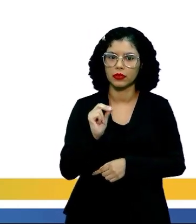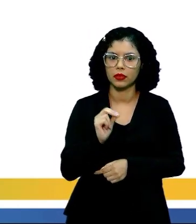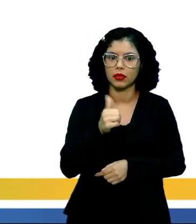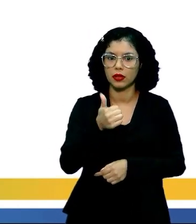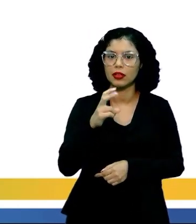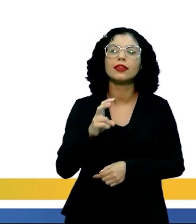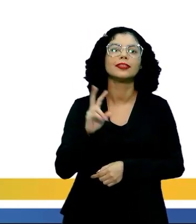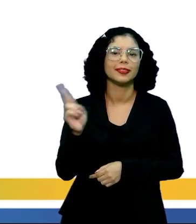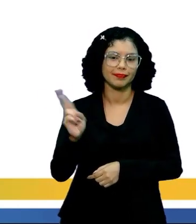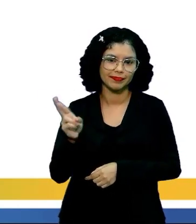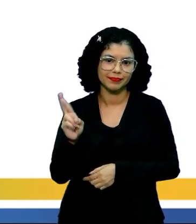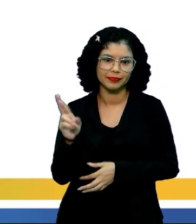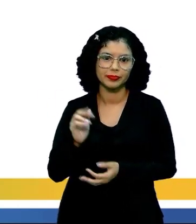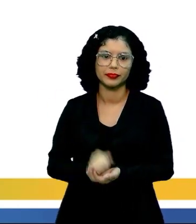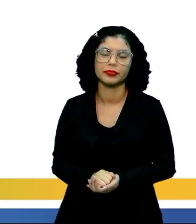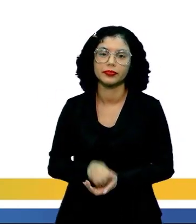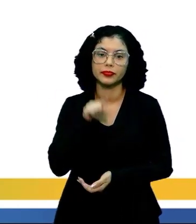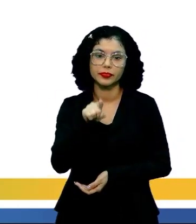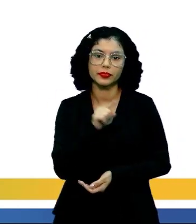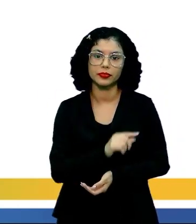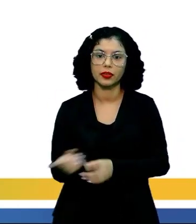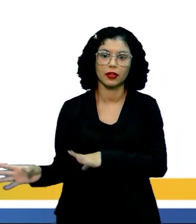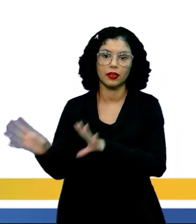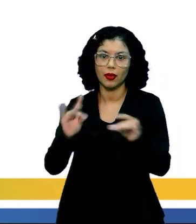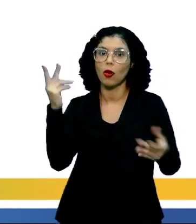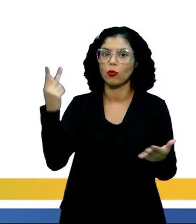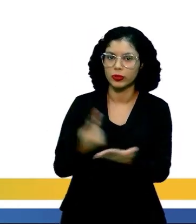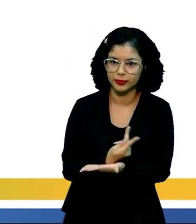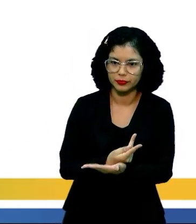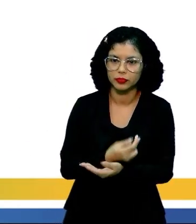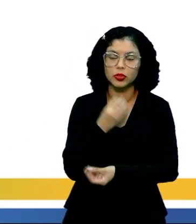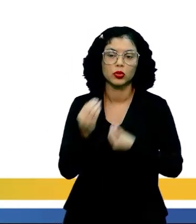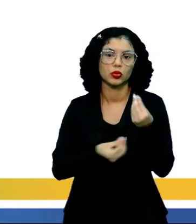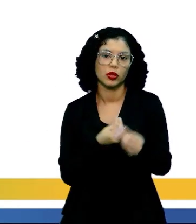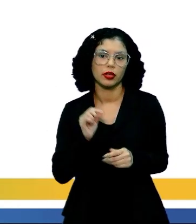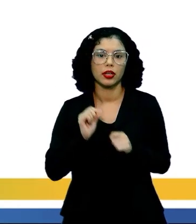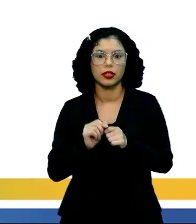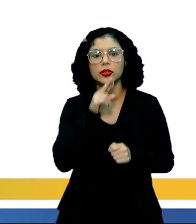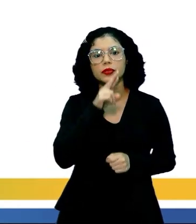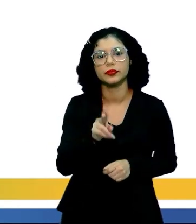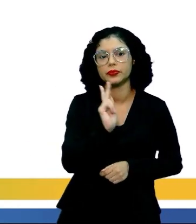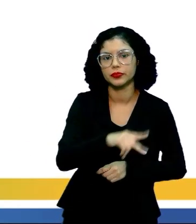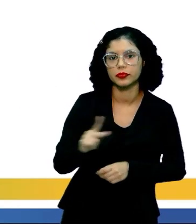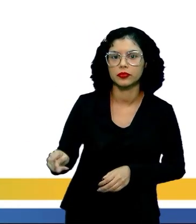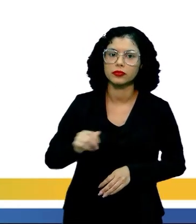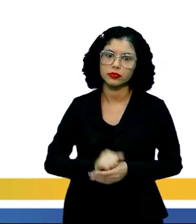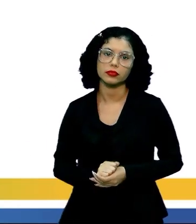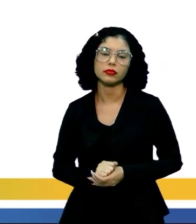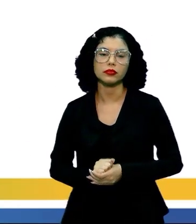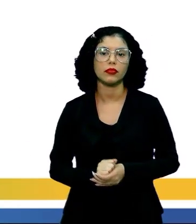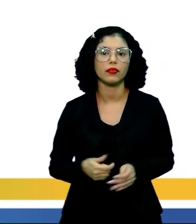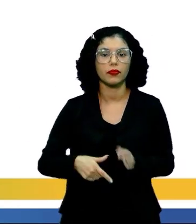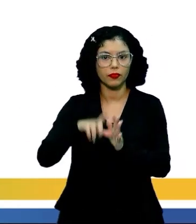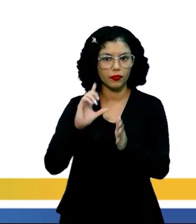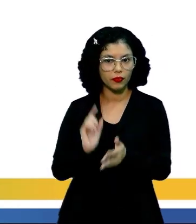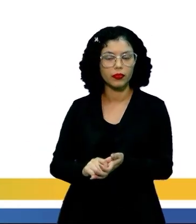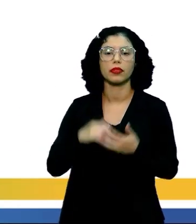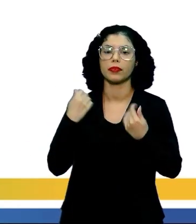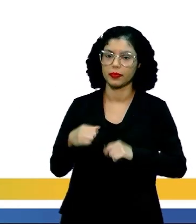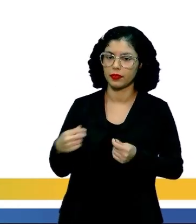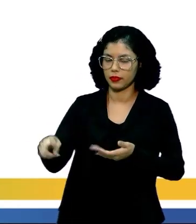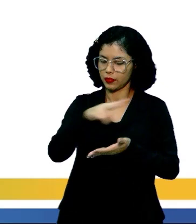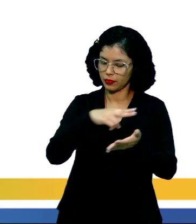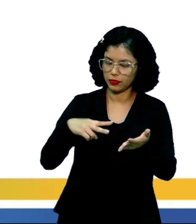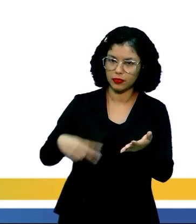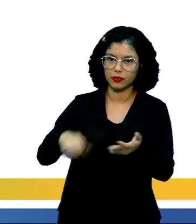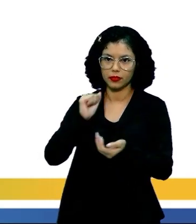exatamente R$15. Isso aqui vai levar você ao erro. Como é que a gente resolve então, professor? Antes de mais nada,